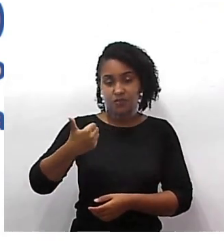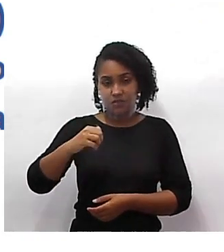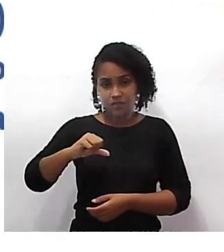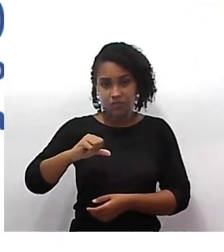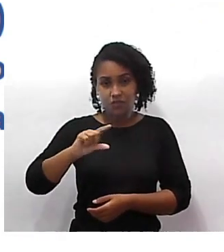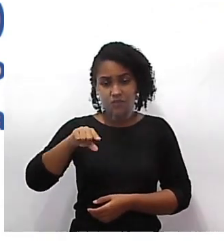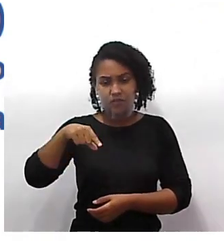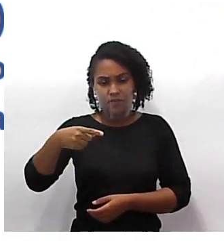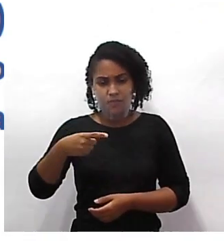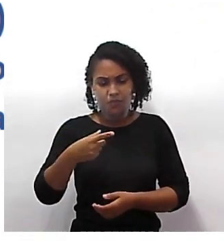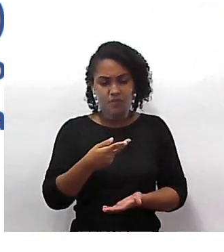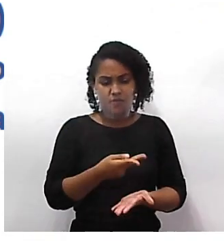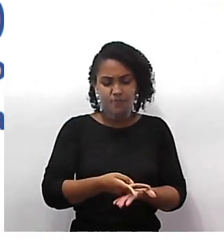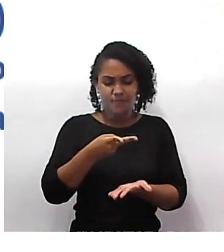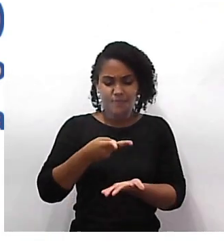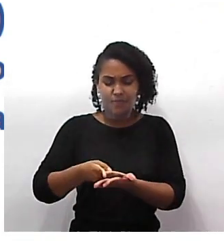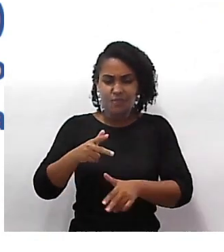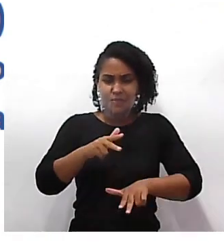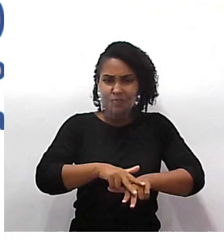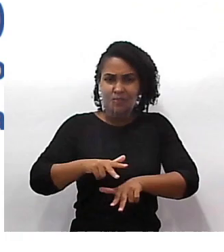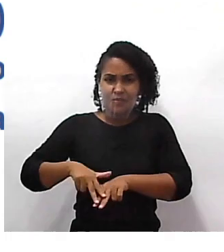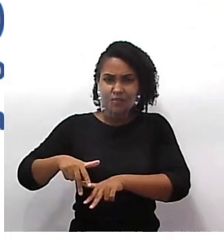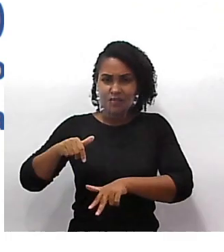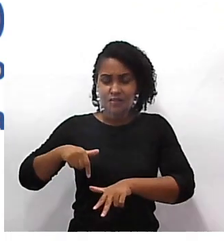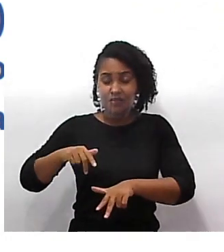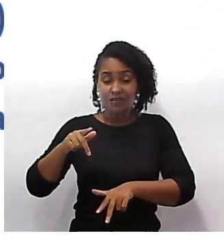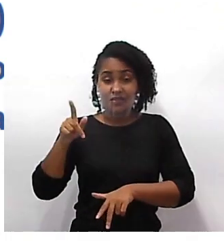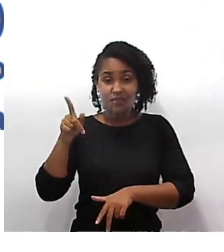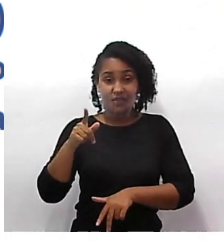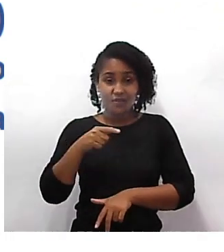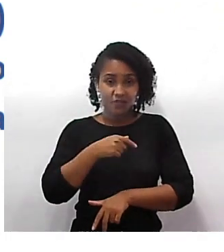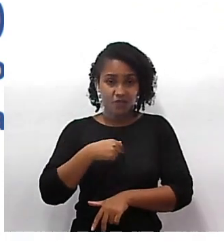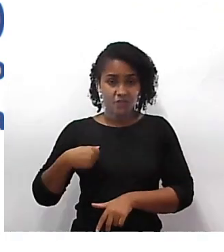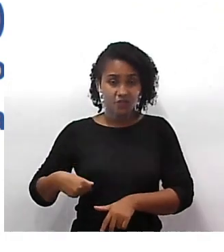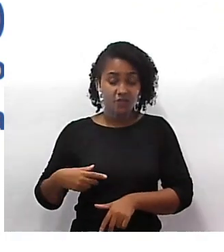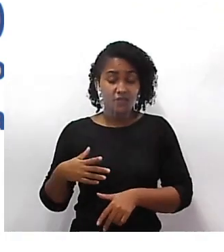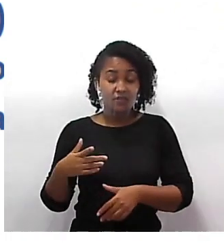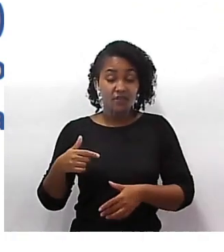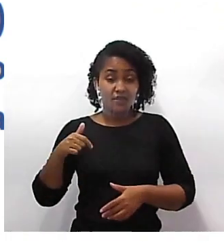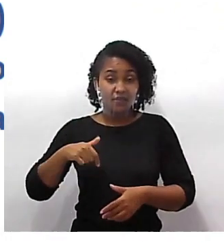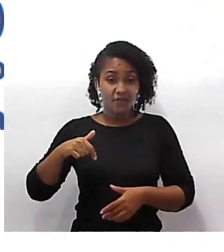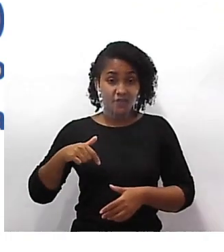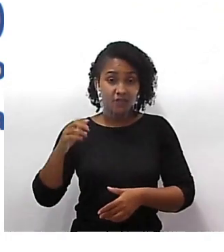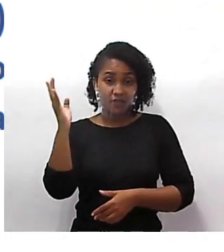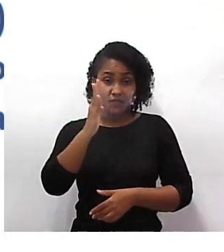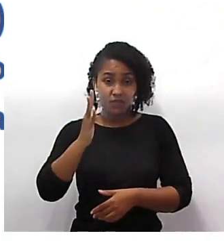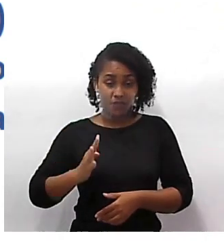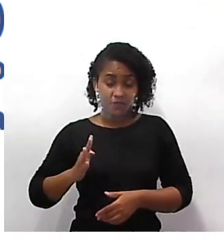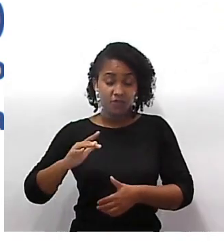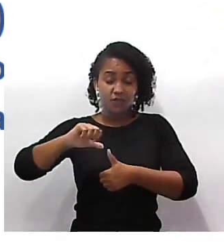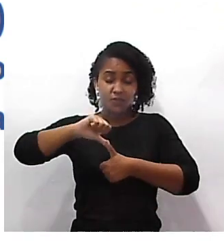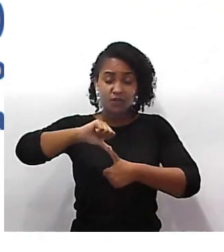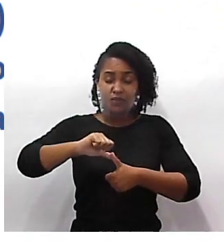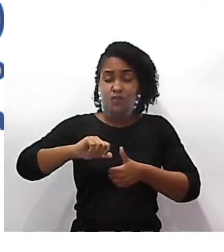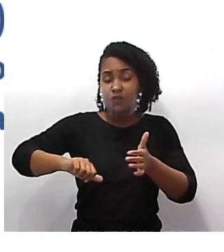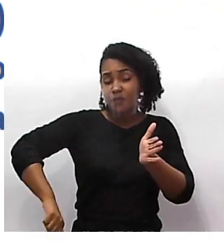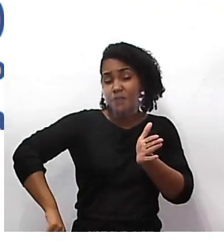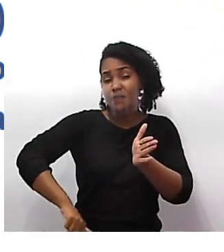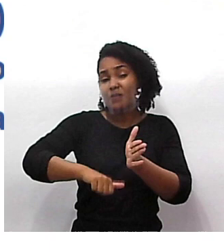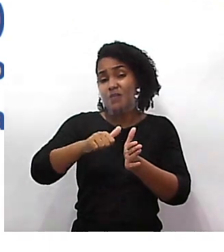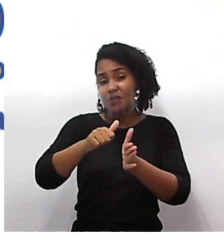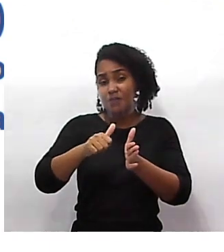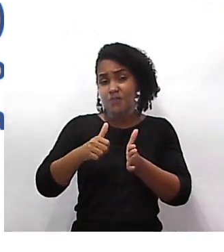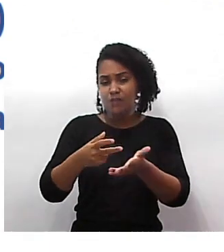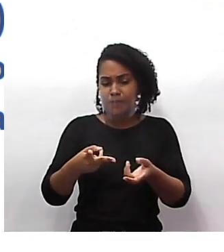após casos registrados na cidade de Wuhan, na China. No Brasil e na América Latina, o primeiro caso